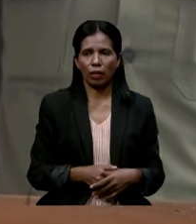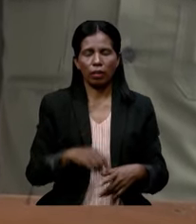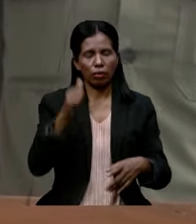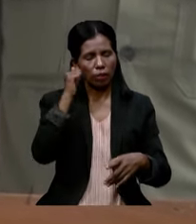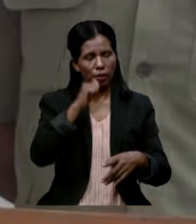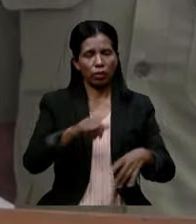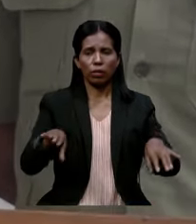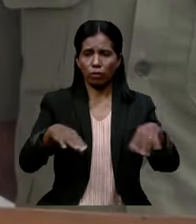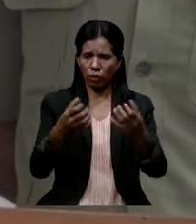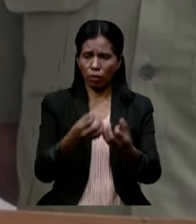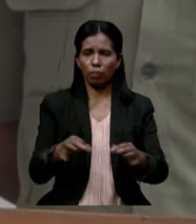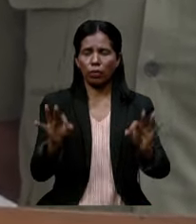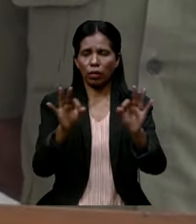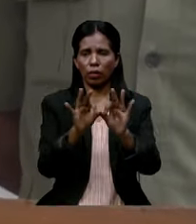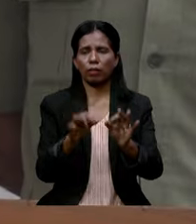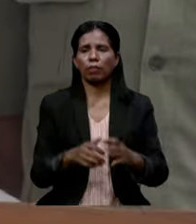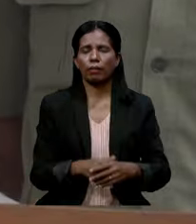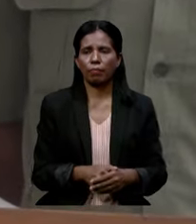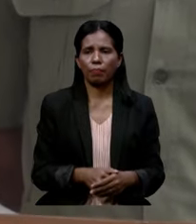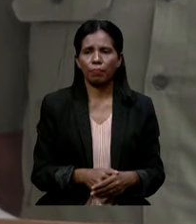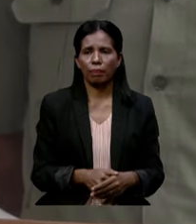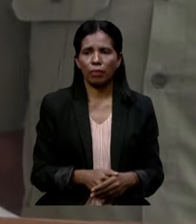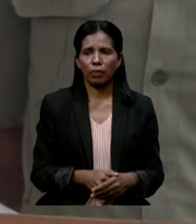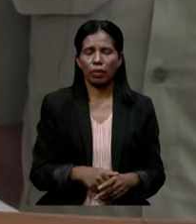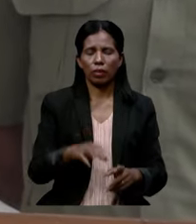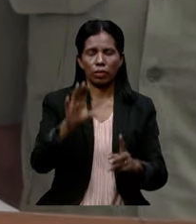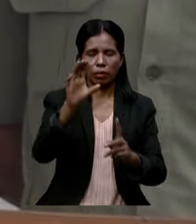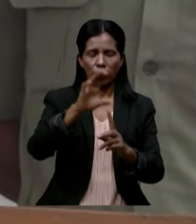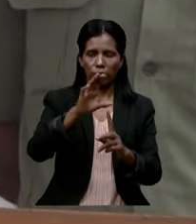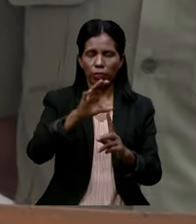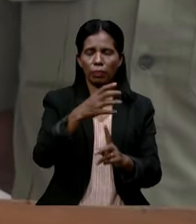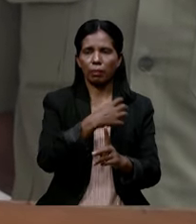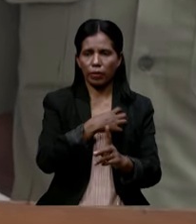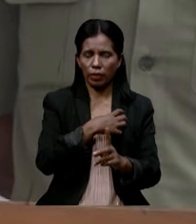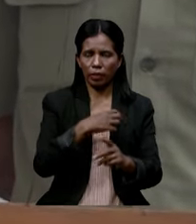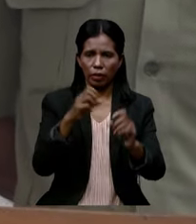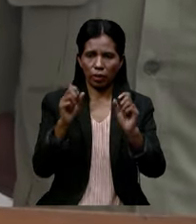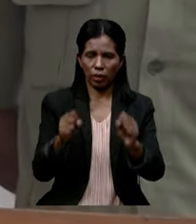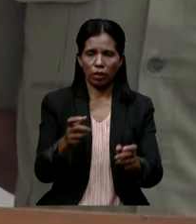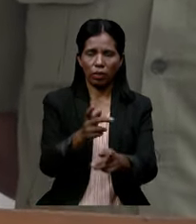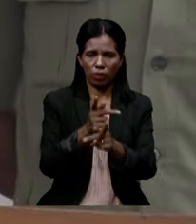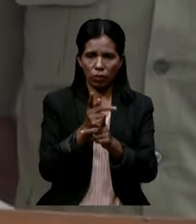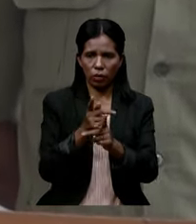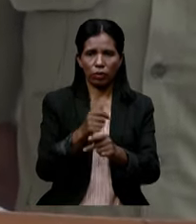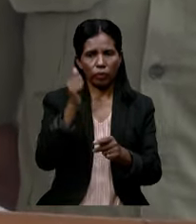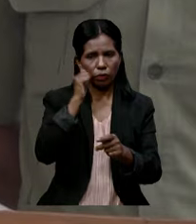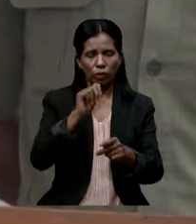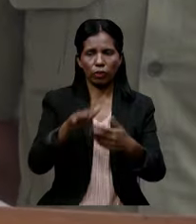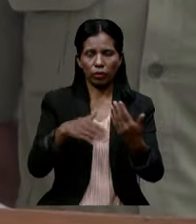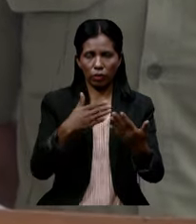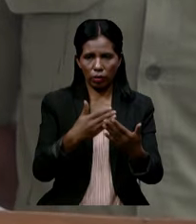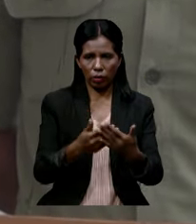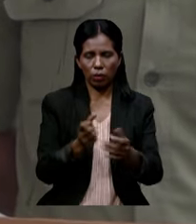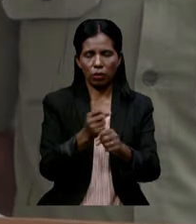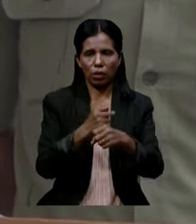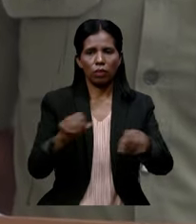é importante. O su ene para comando ita mo seki protege feito ser bahala na serviço